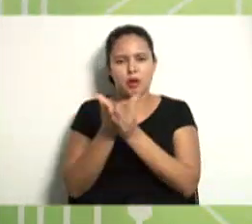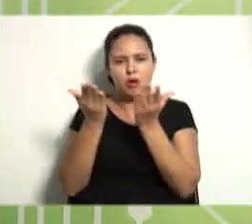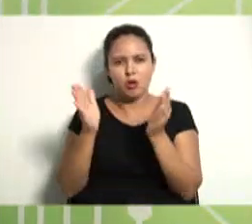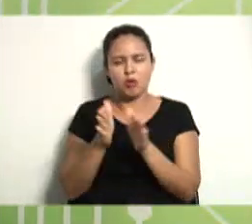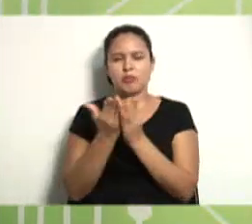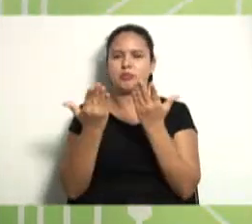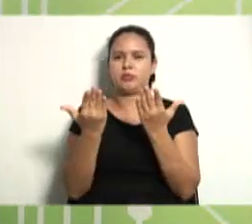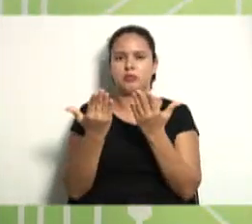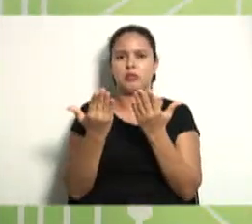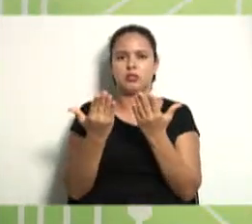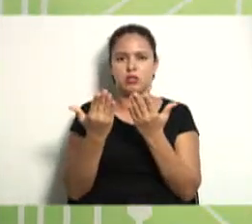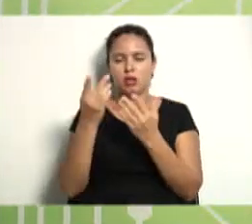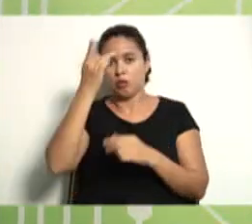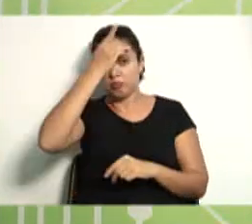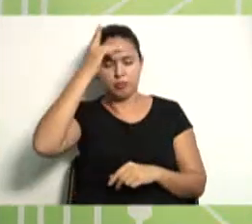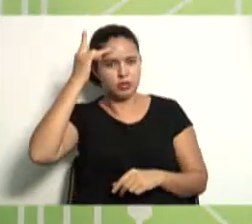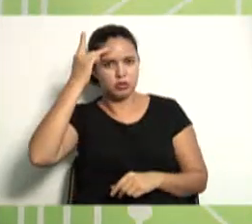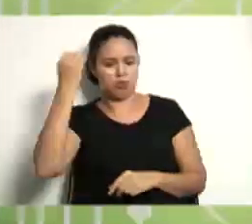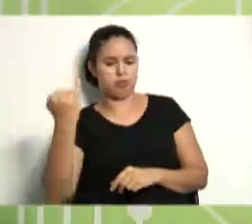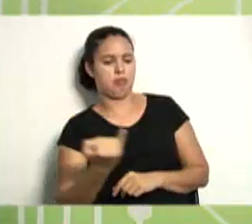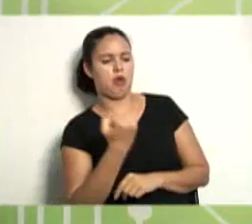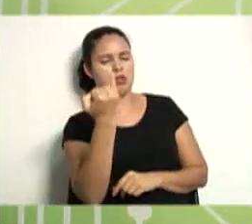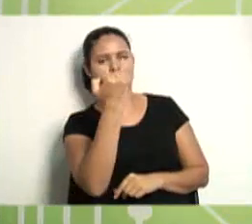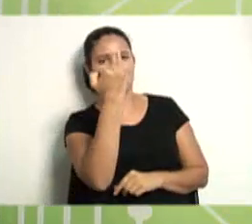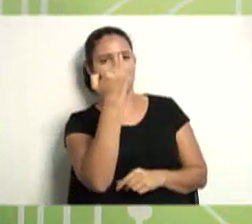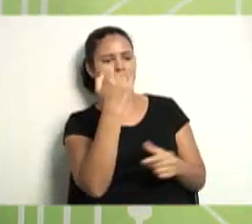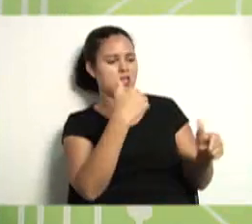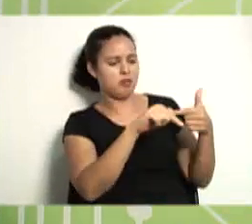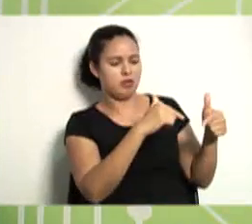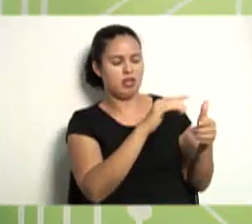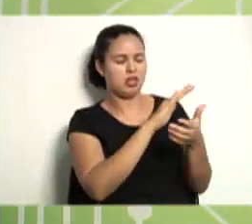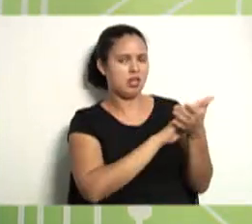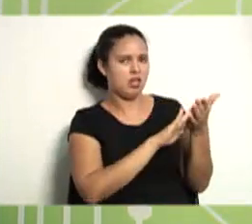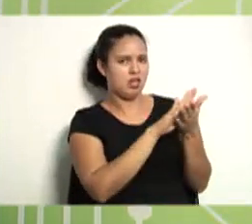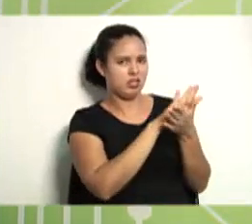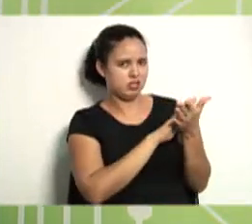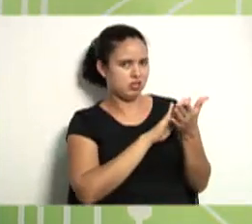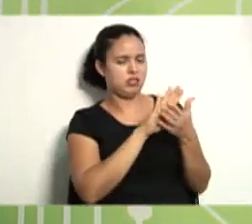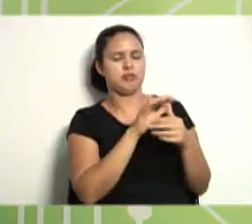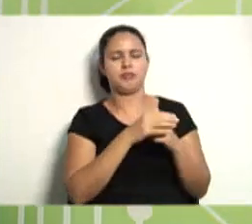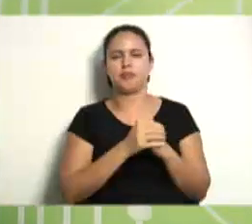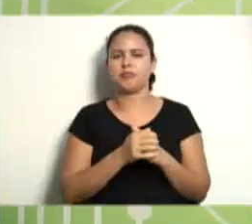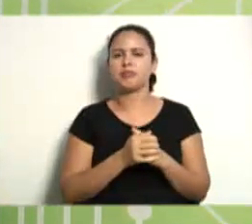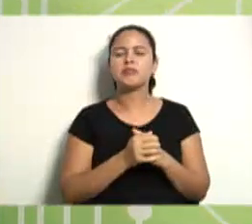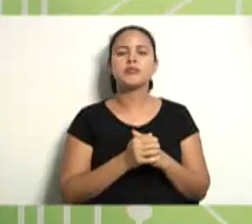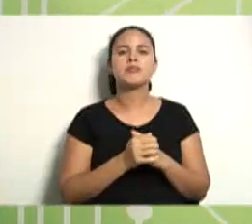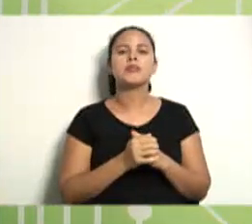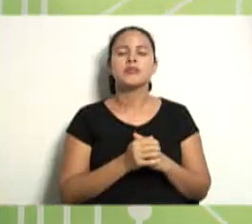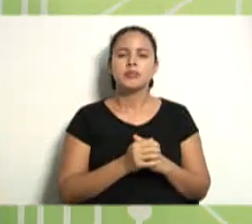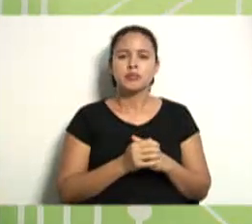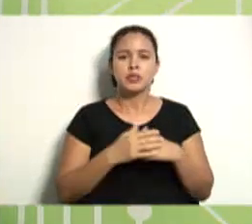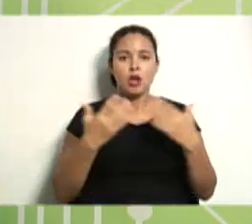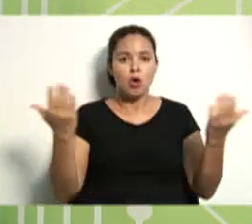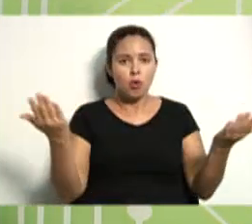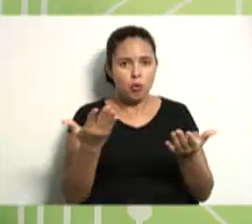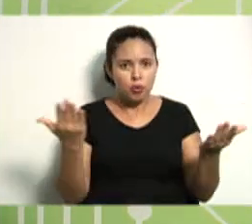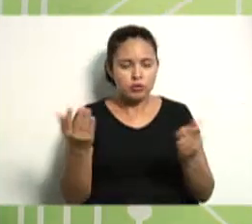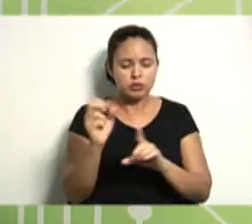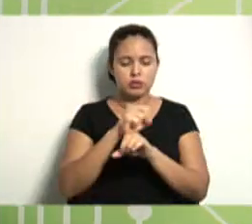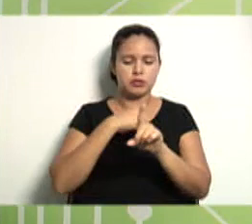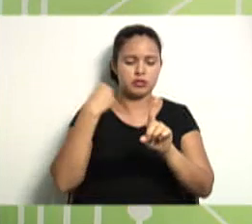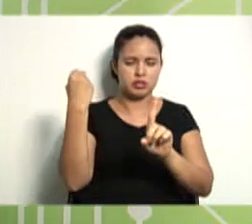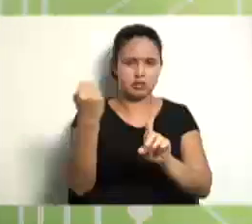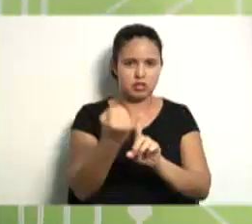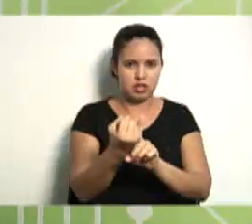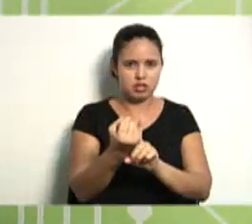não trabalhavam. Na nossa sociedade atual, se a gente fizer essa pergunta e a pessoa falar: não, eu